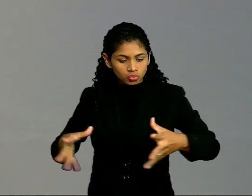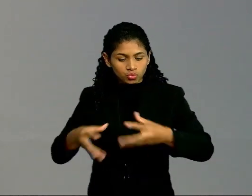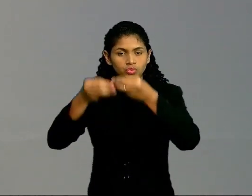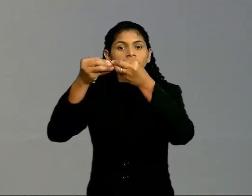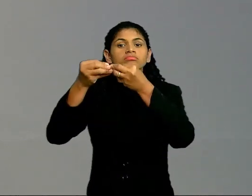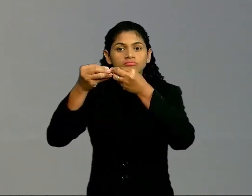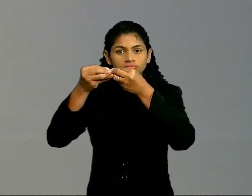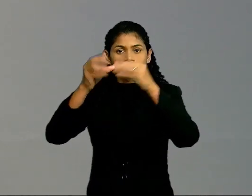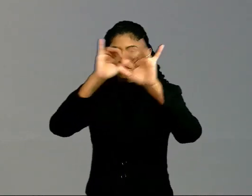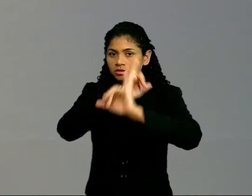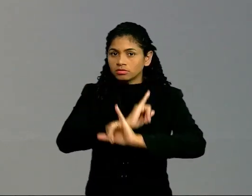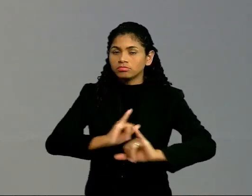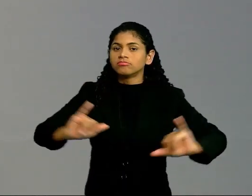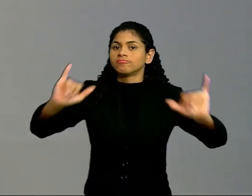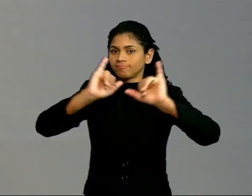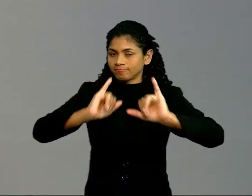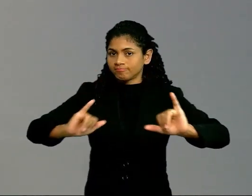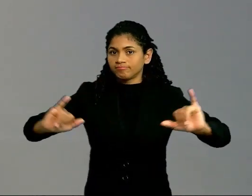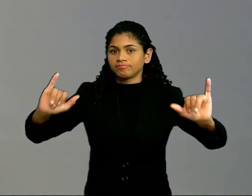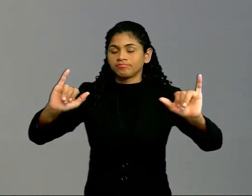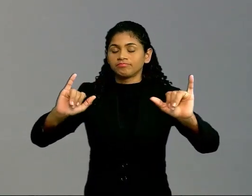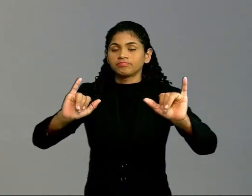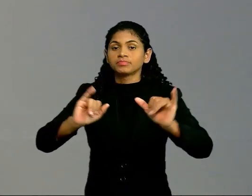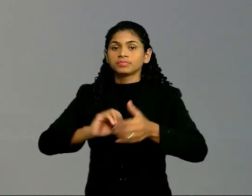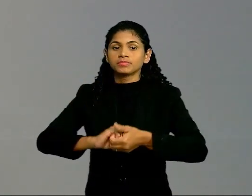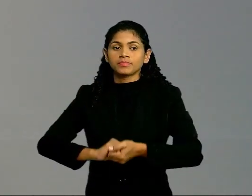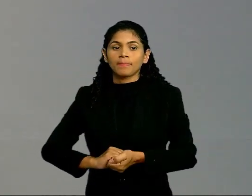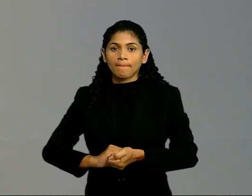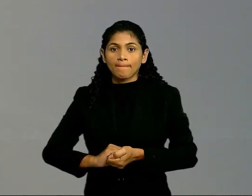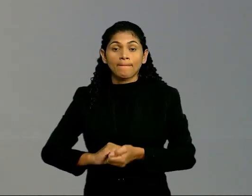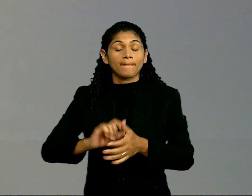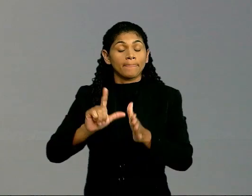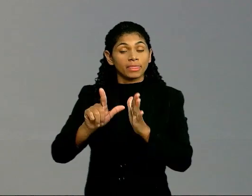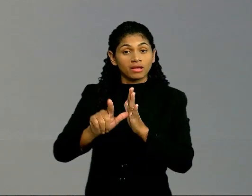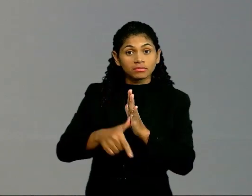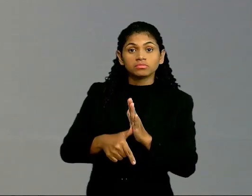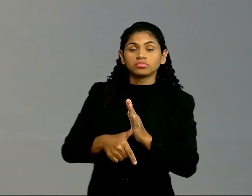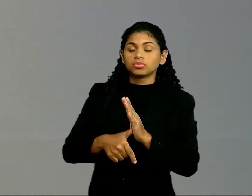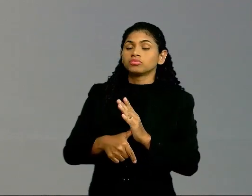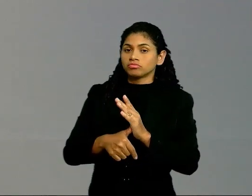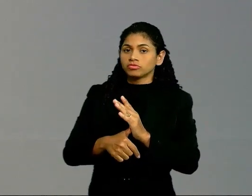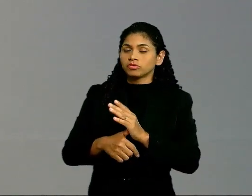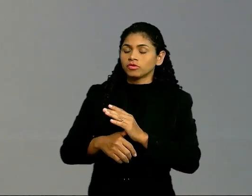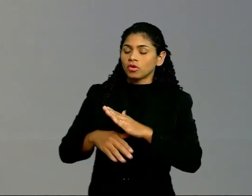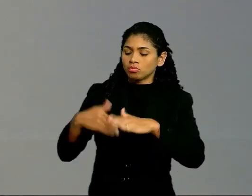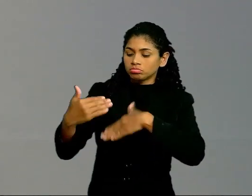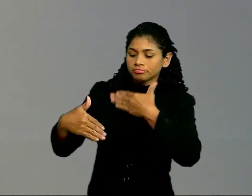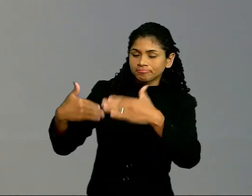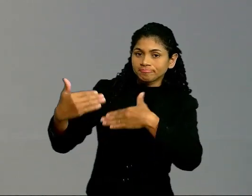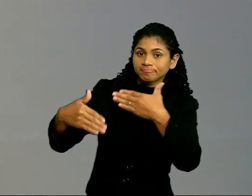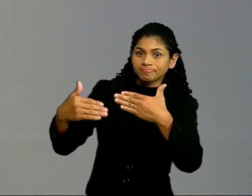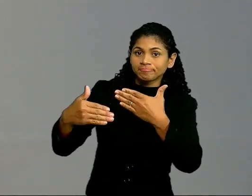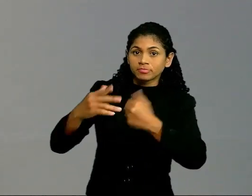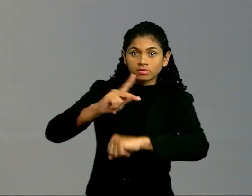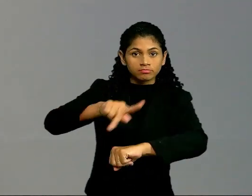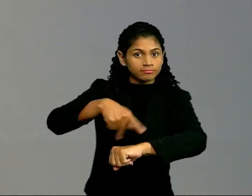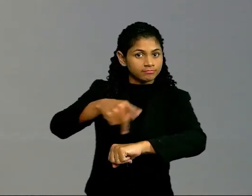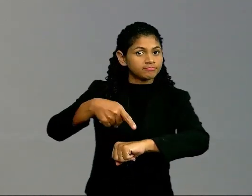um best-seller, foi reproduzido aí para mais de 16 países, então a gente tem uma grande importância